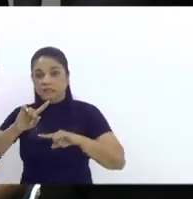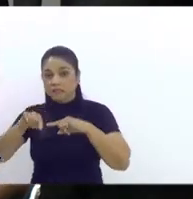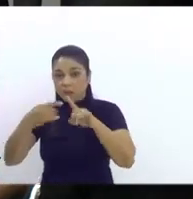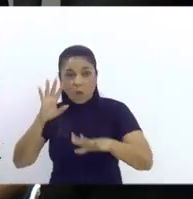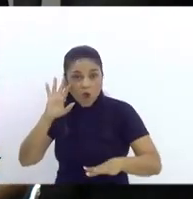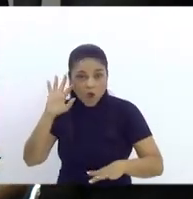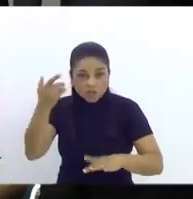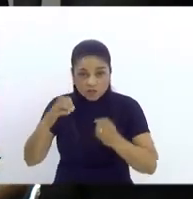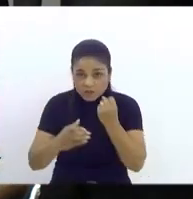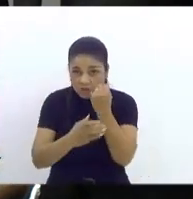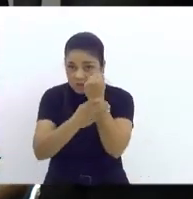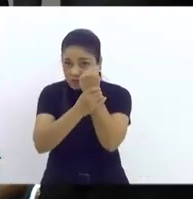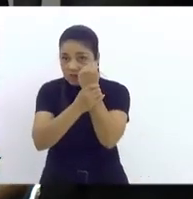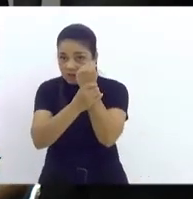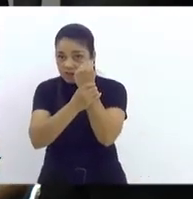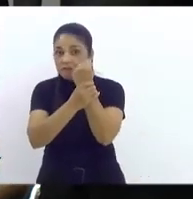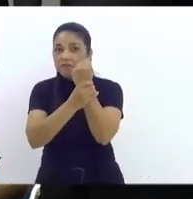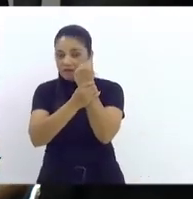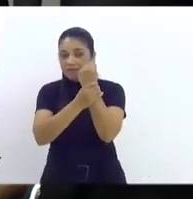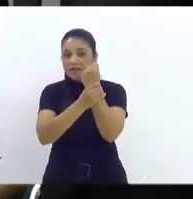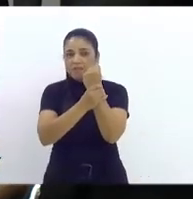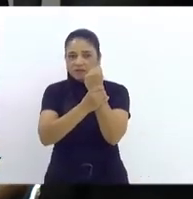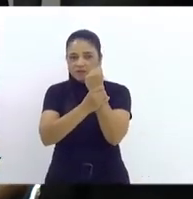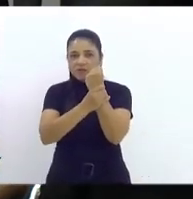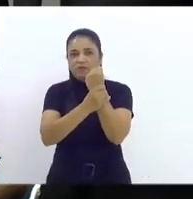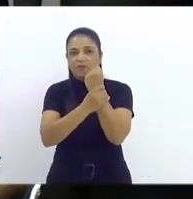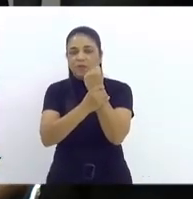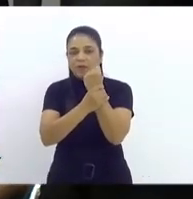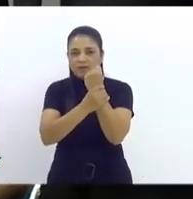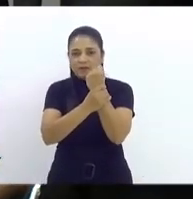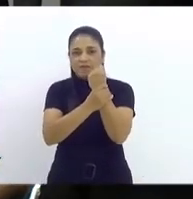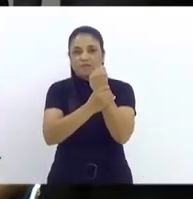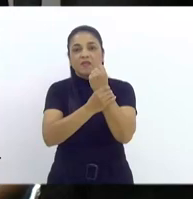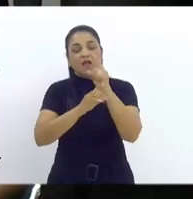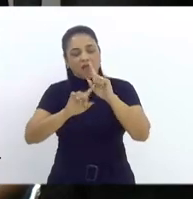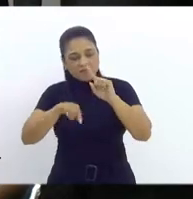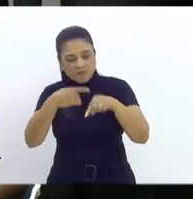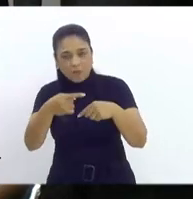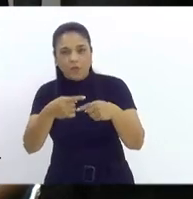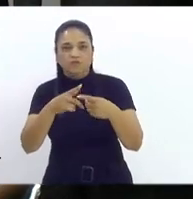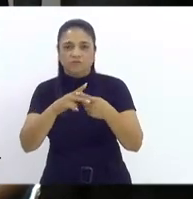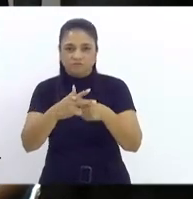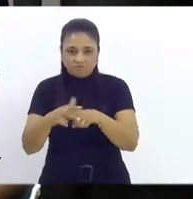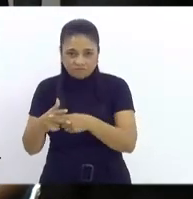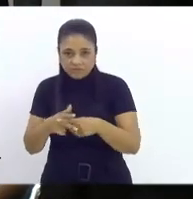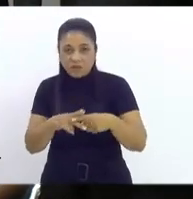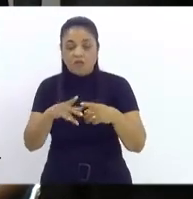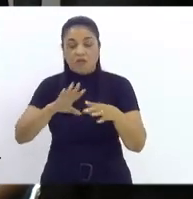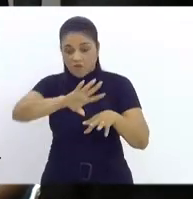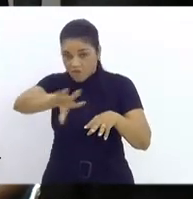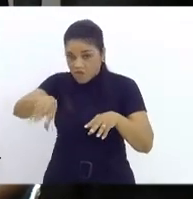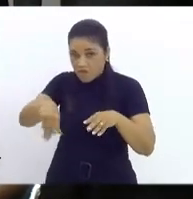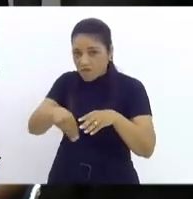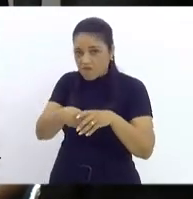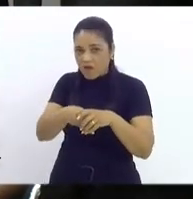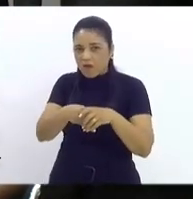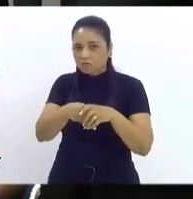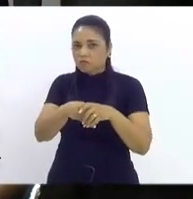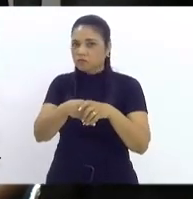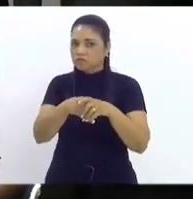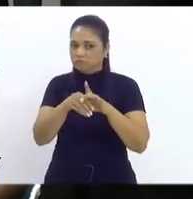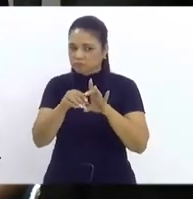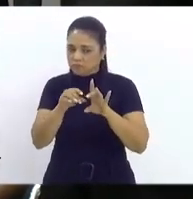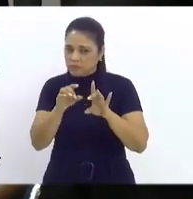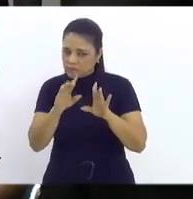de segurança, se a gente entende que está tudo resolvido, a religação é feita. Mas, em caso de uma fraude